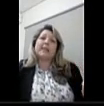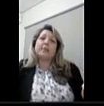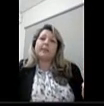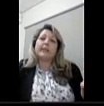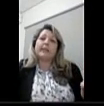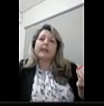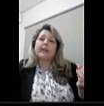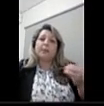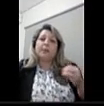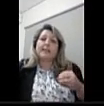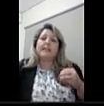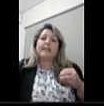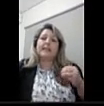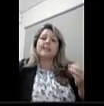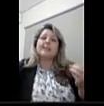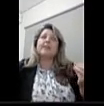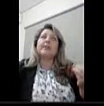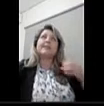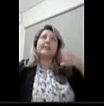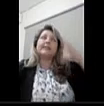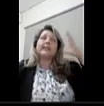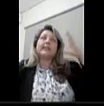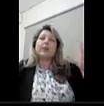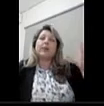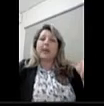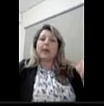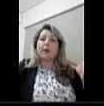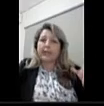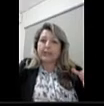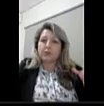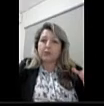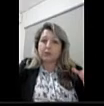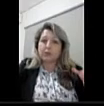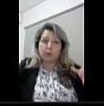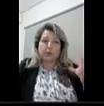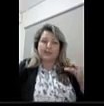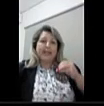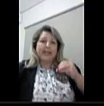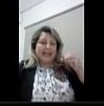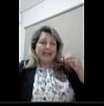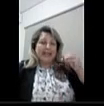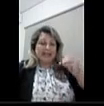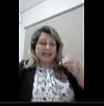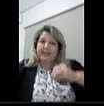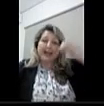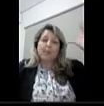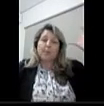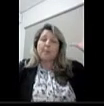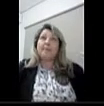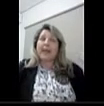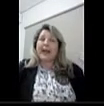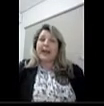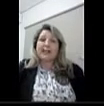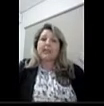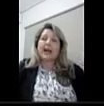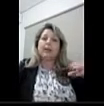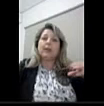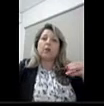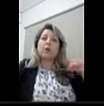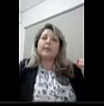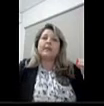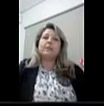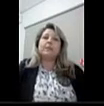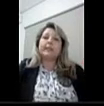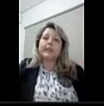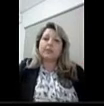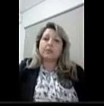tempo por quê? Porque essa criança, às vezes, ela tem que copiar um texto da lousa. Ela vai ficar uma parte da aula